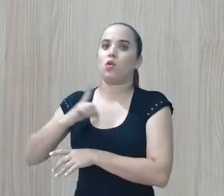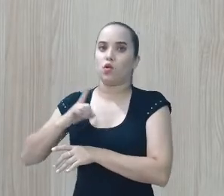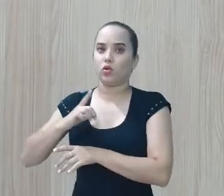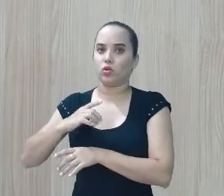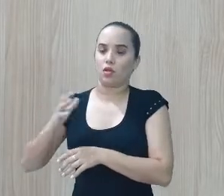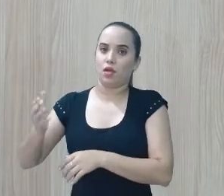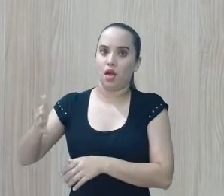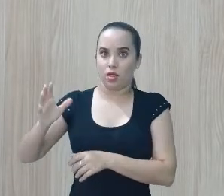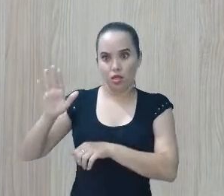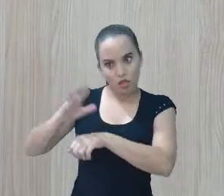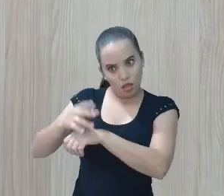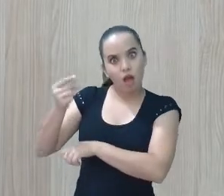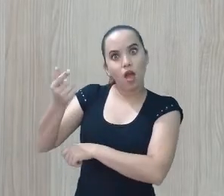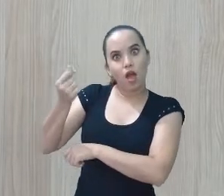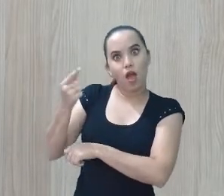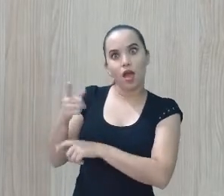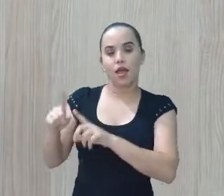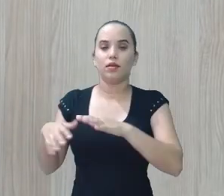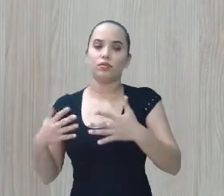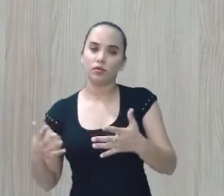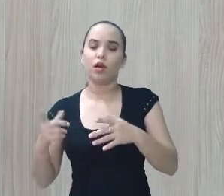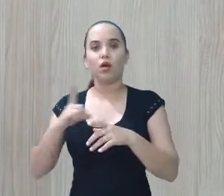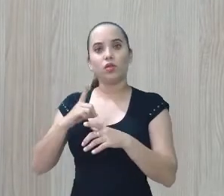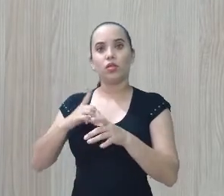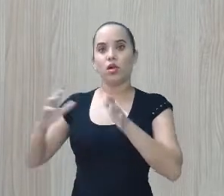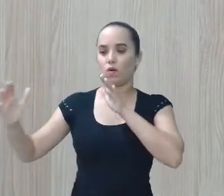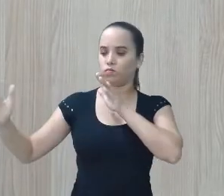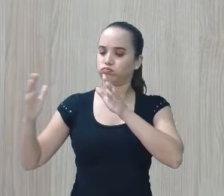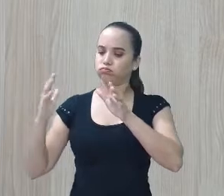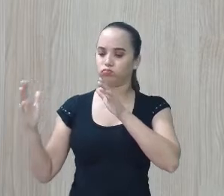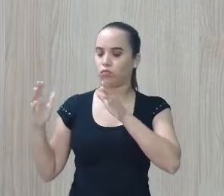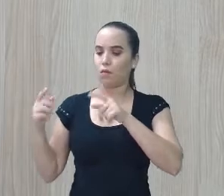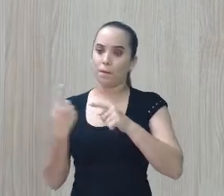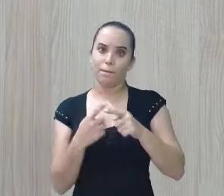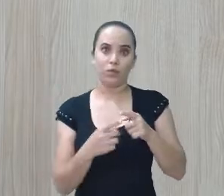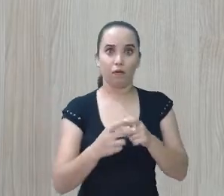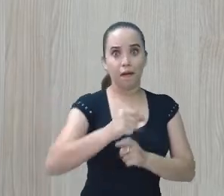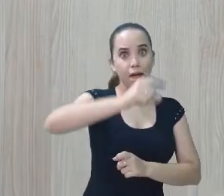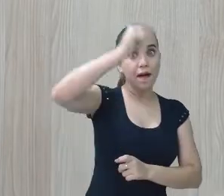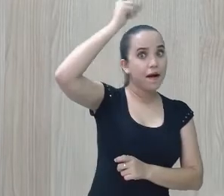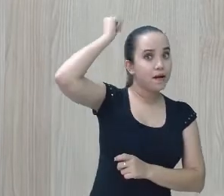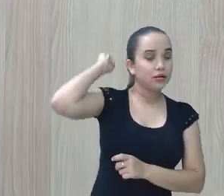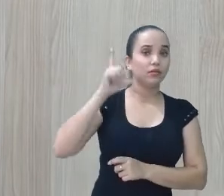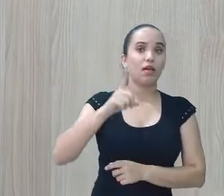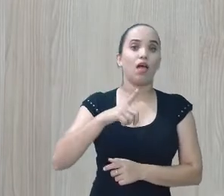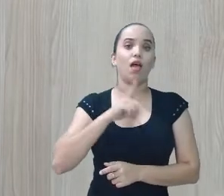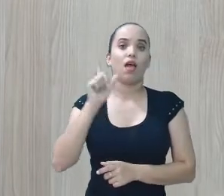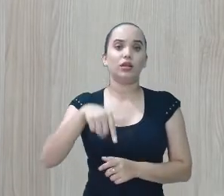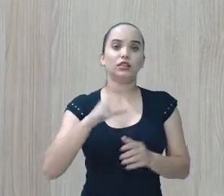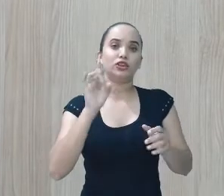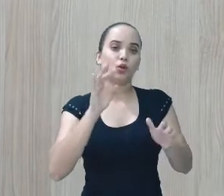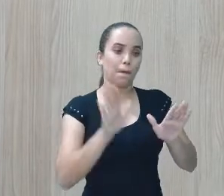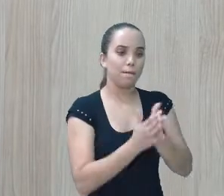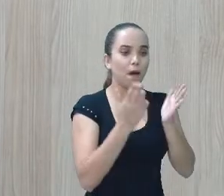ou você era muito pobre. Sim. Né? E havia um abismo muito grande entre essas duas categorias de pessoas. E aí surgiu